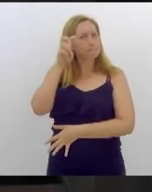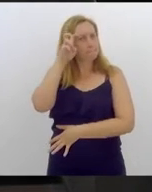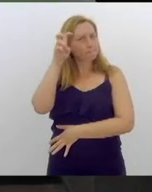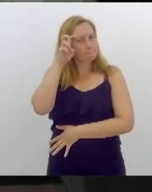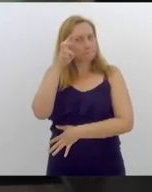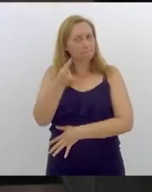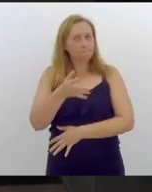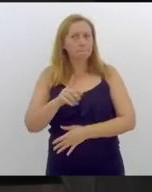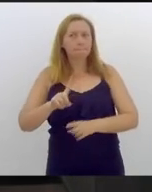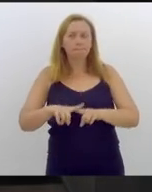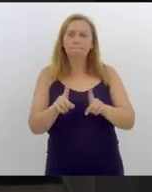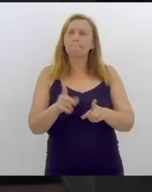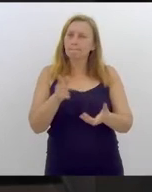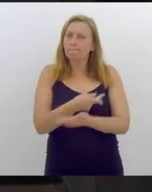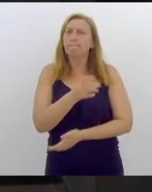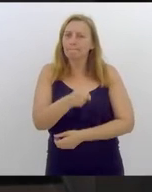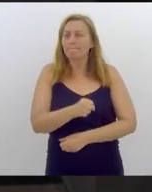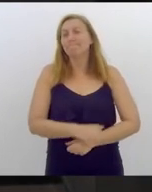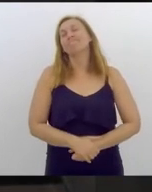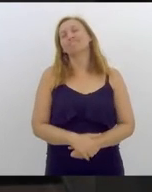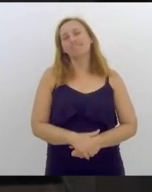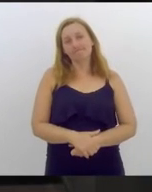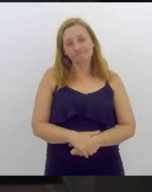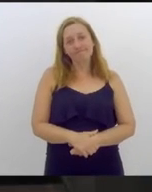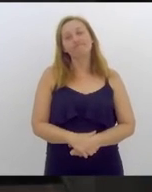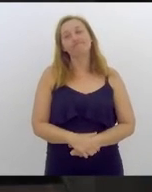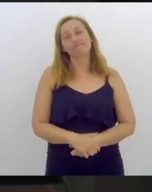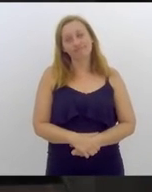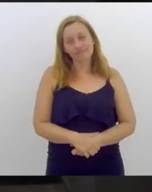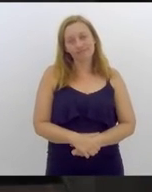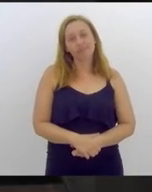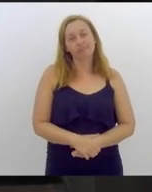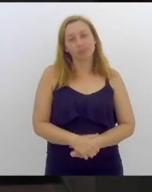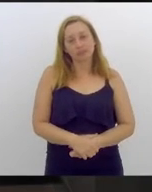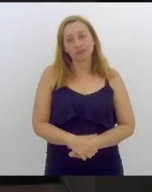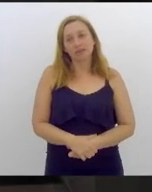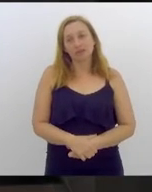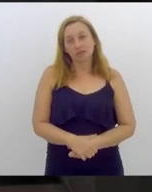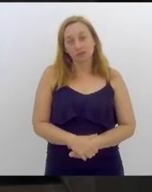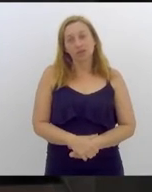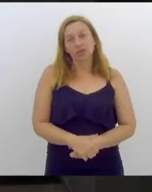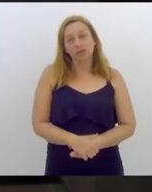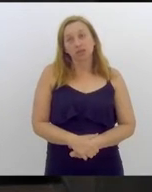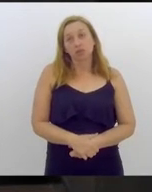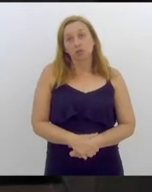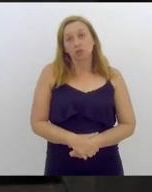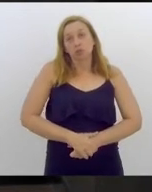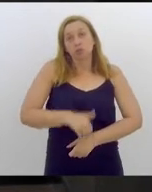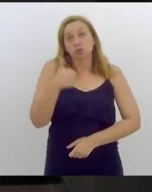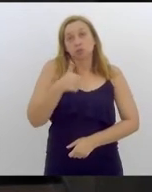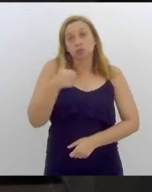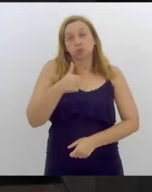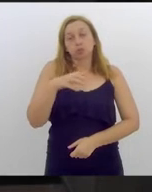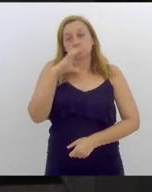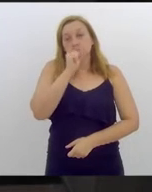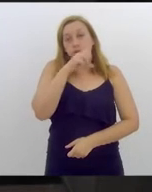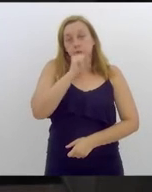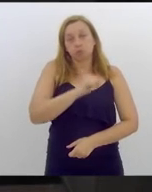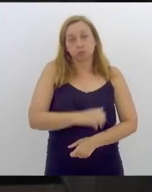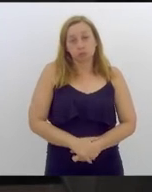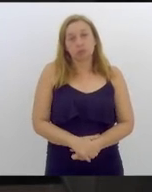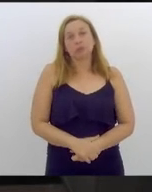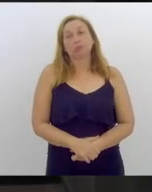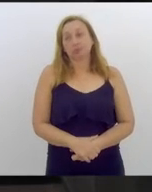mas ocorreu mas ocorreu ocorreu primeiro no sábado